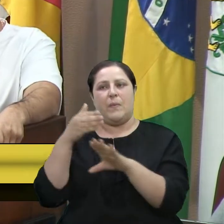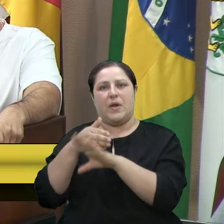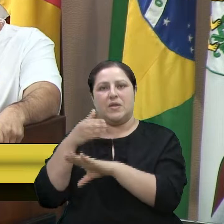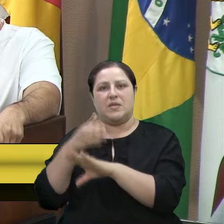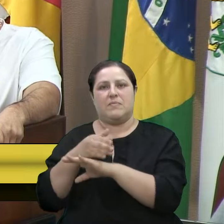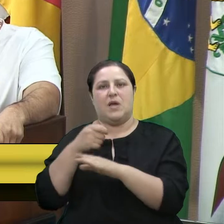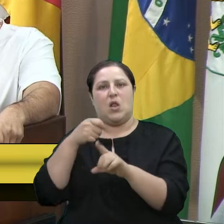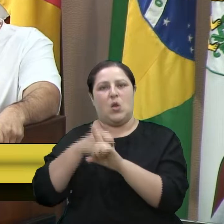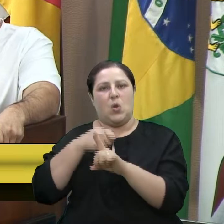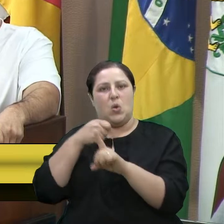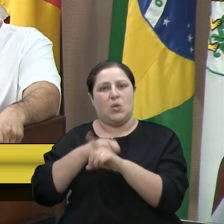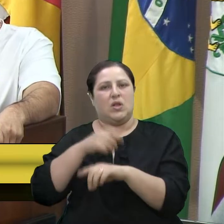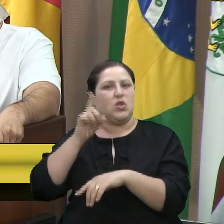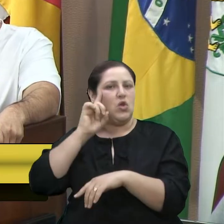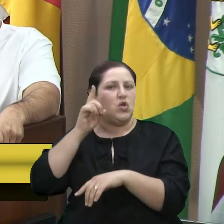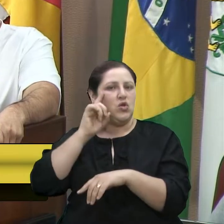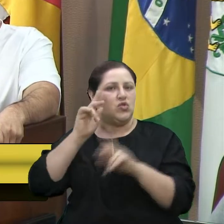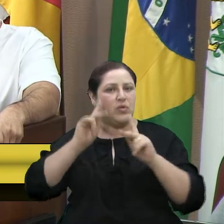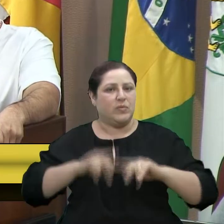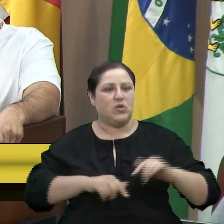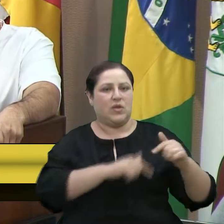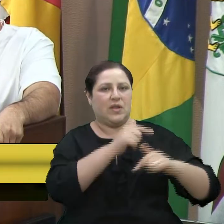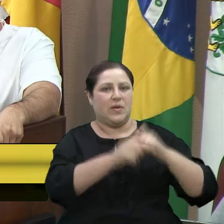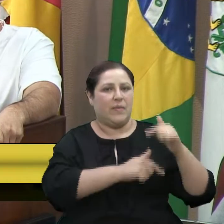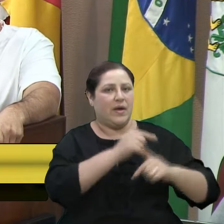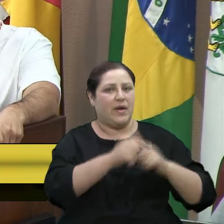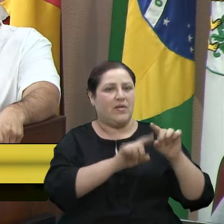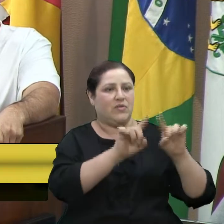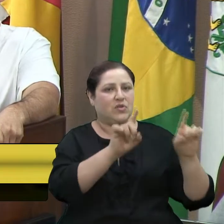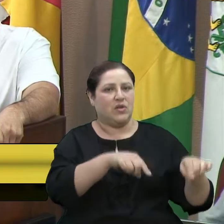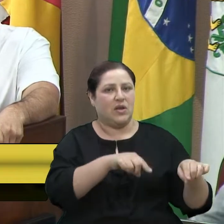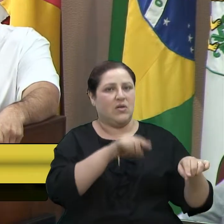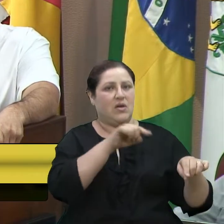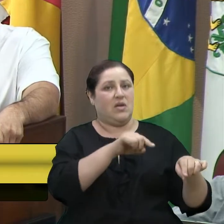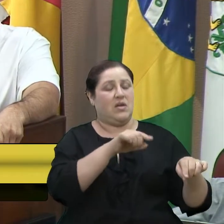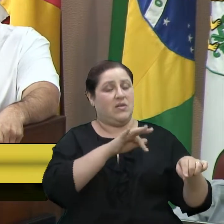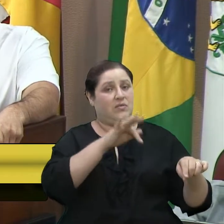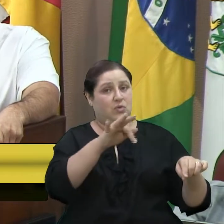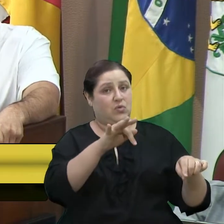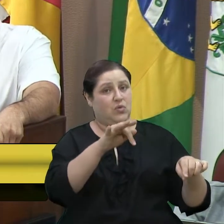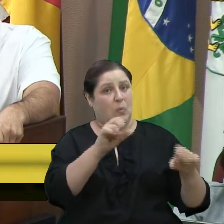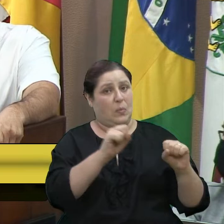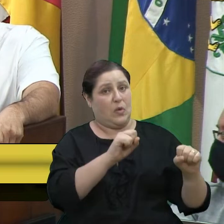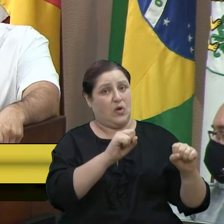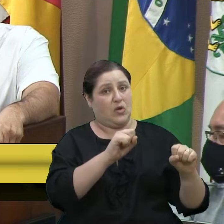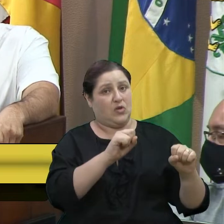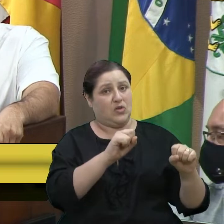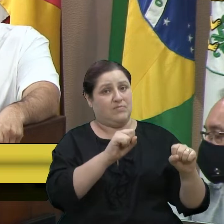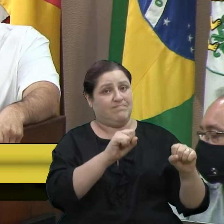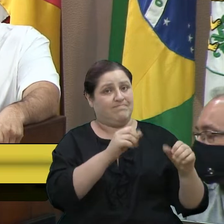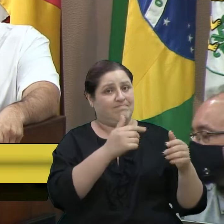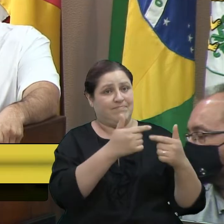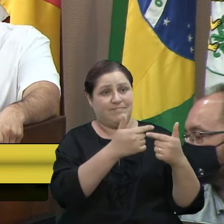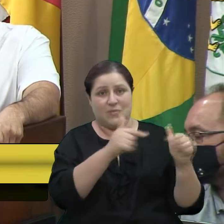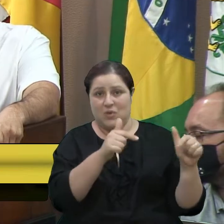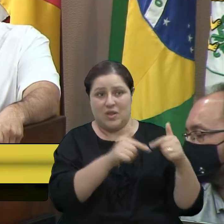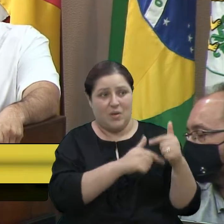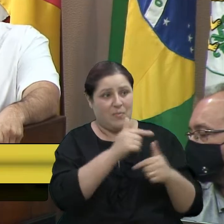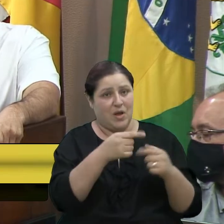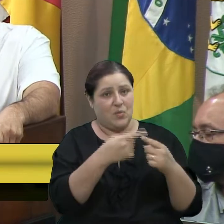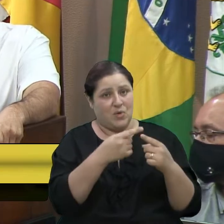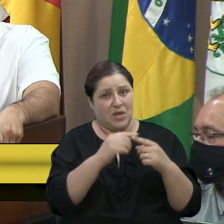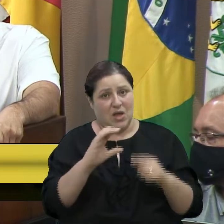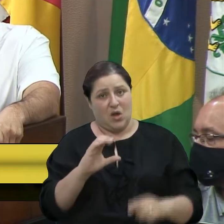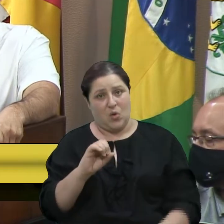dos trabalhadores que estão possivelmente vão ficar sem emprego, porque a Codeca vai quebrar, isso a